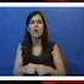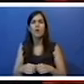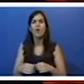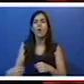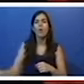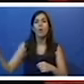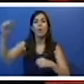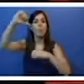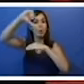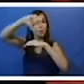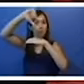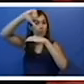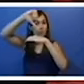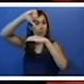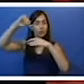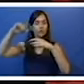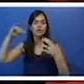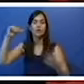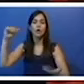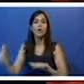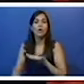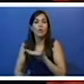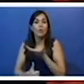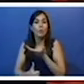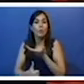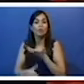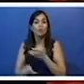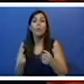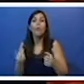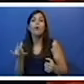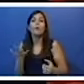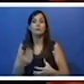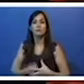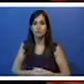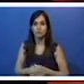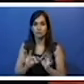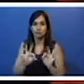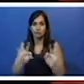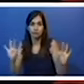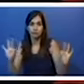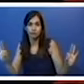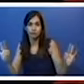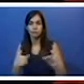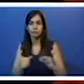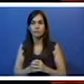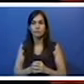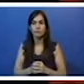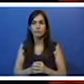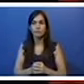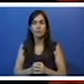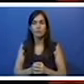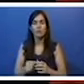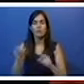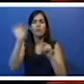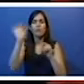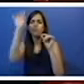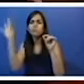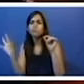Sul quantas partes do Globo Terrestre a seta andou